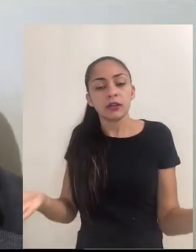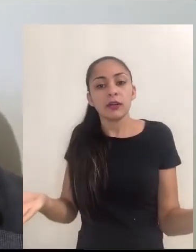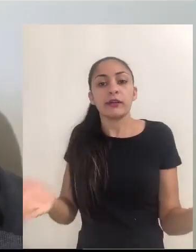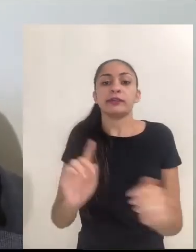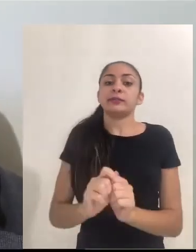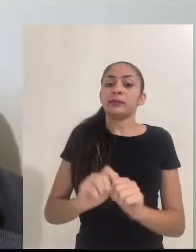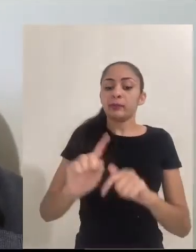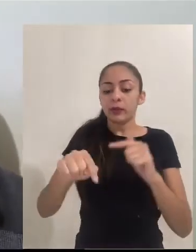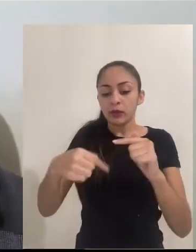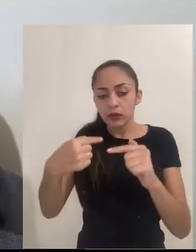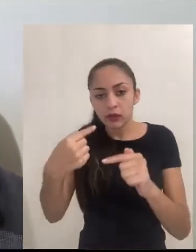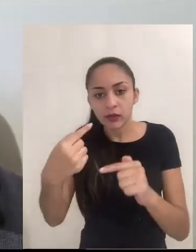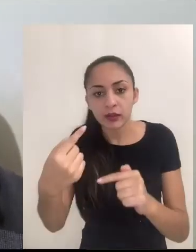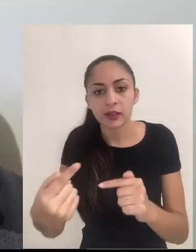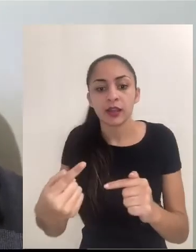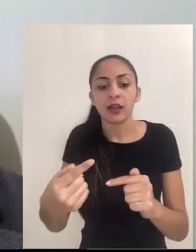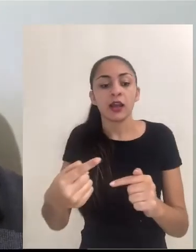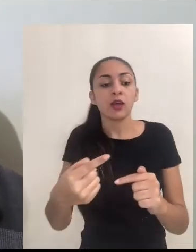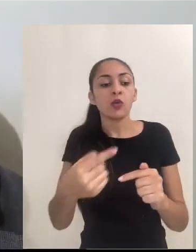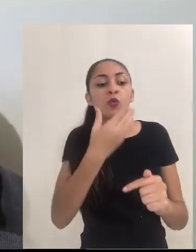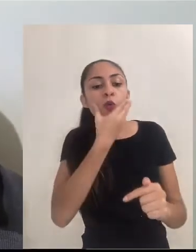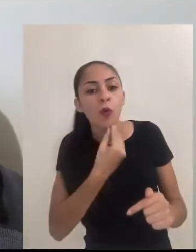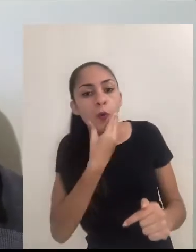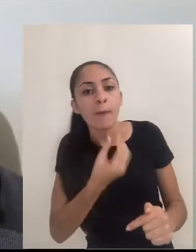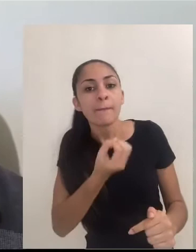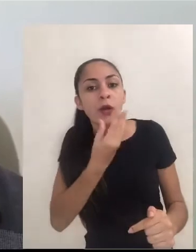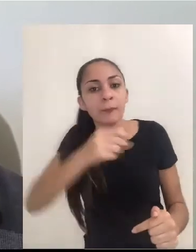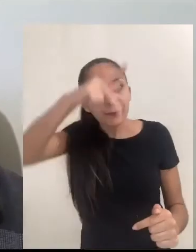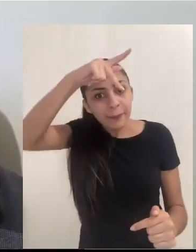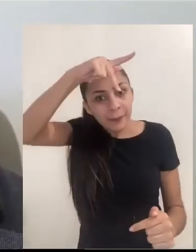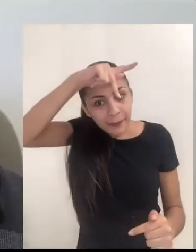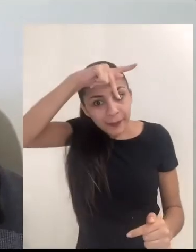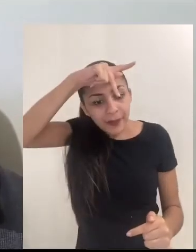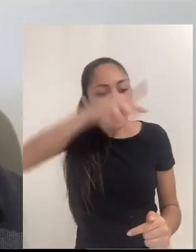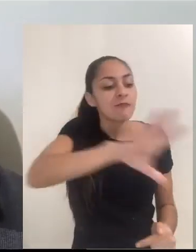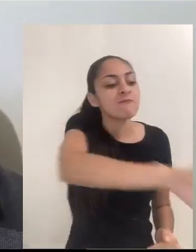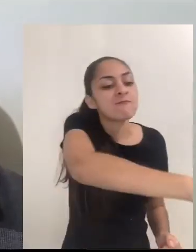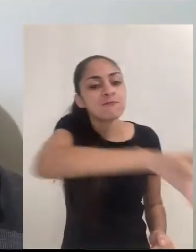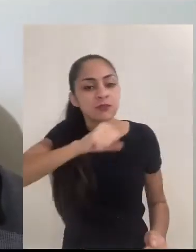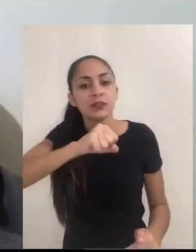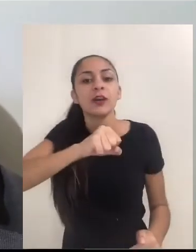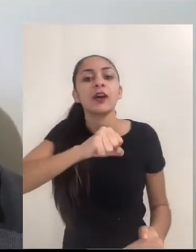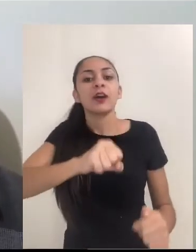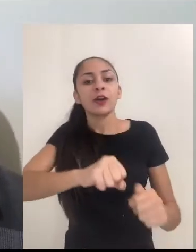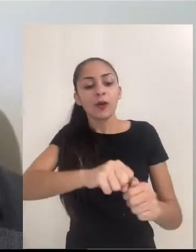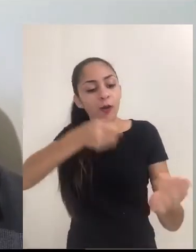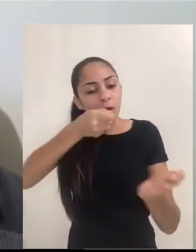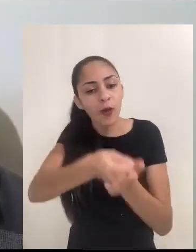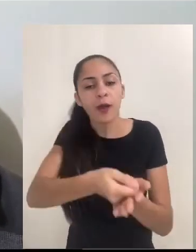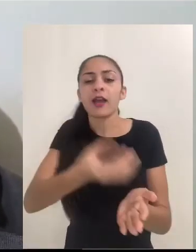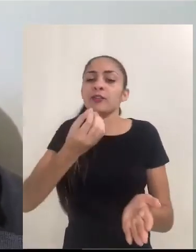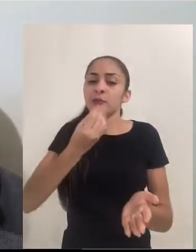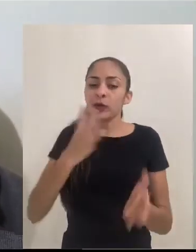aquela confusão, ele é jogado na cadeia. Então ele vai novamente para a fase ruim. E lá dentro,